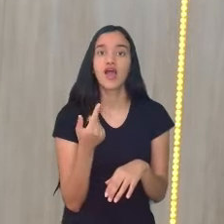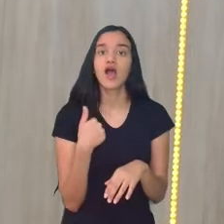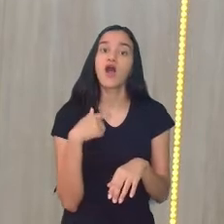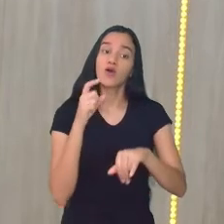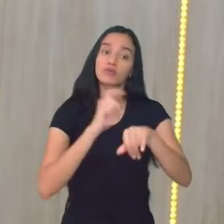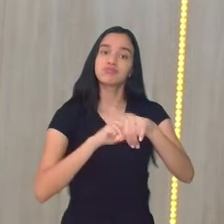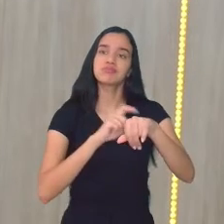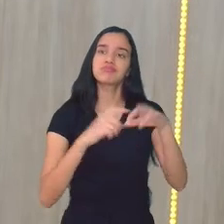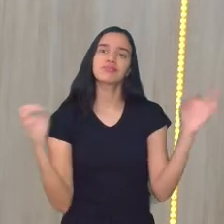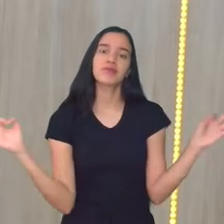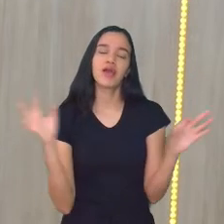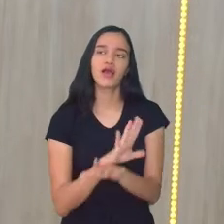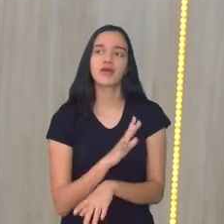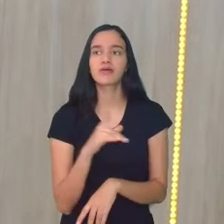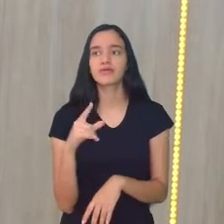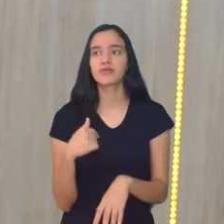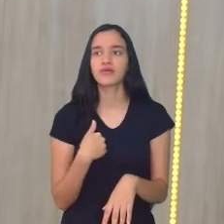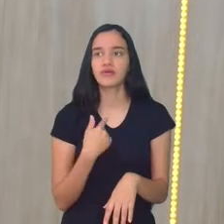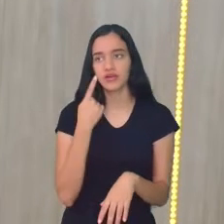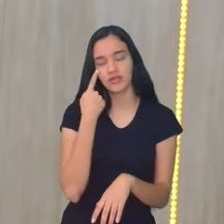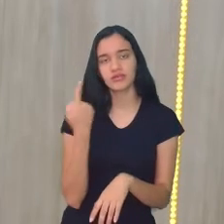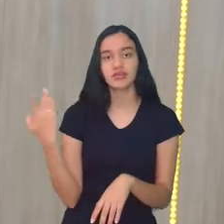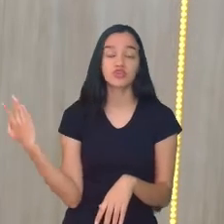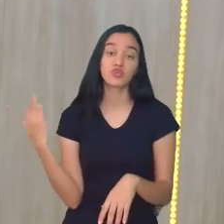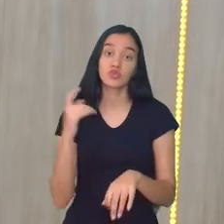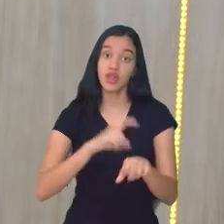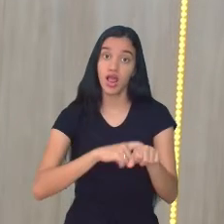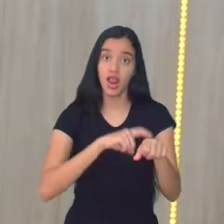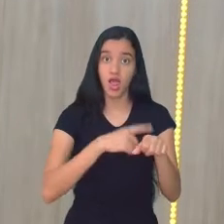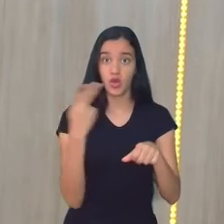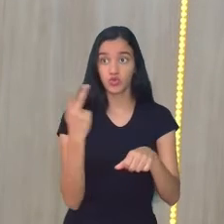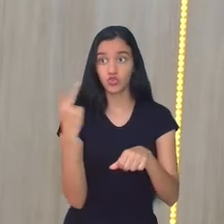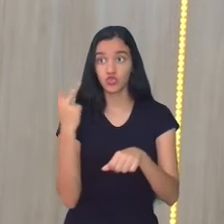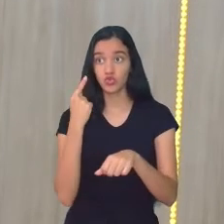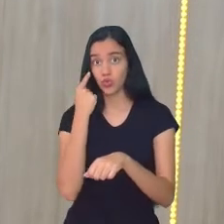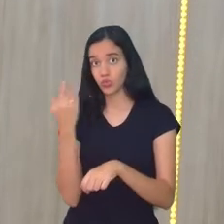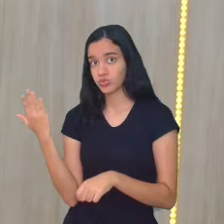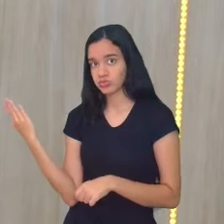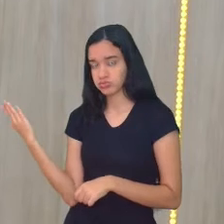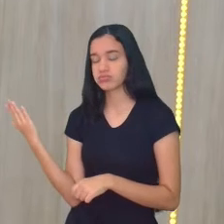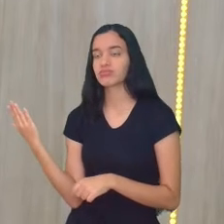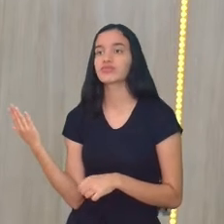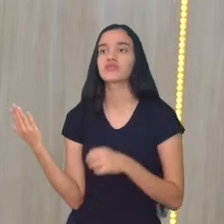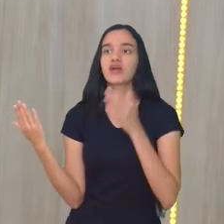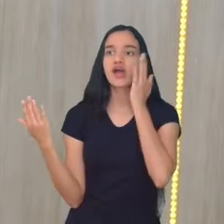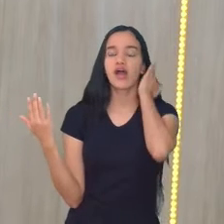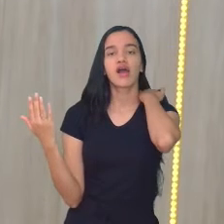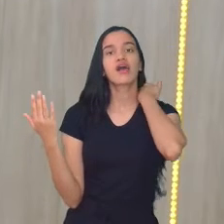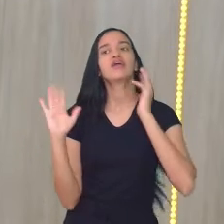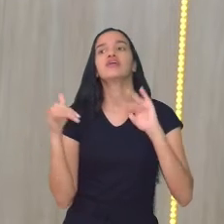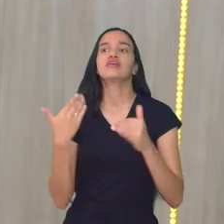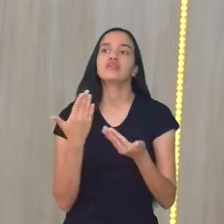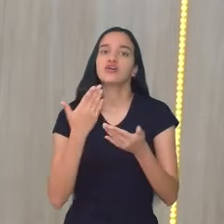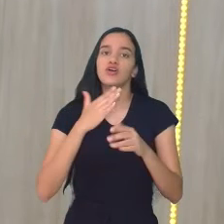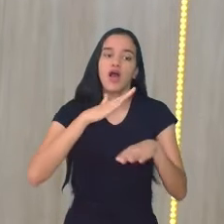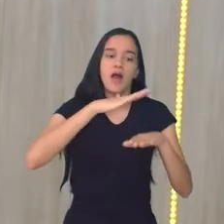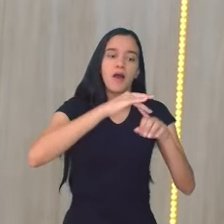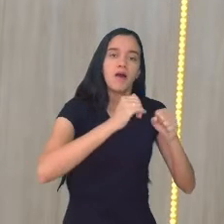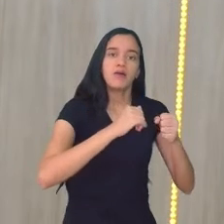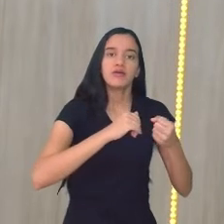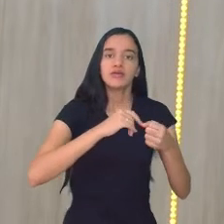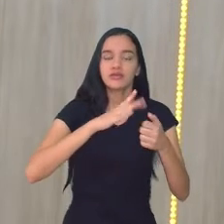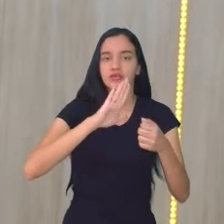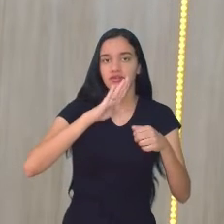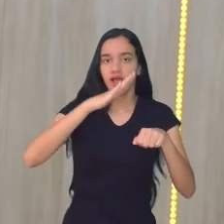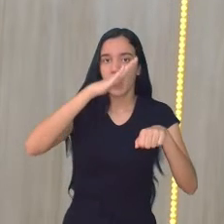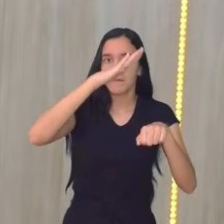tempo estourou. Veja que tem 2 relógios. Então, esse daqui está jogando, está para baixo. Ou